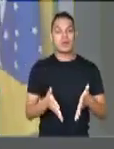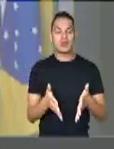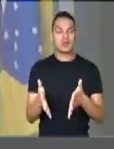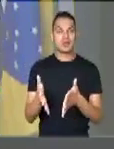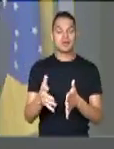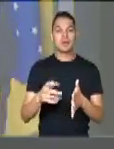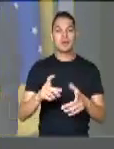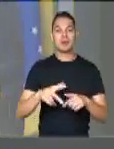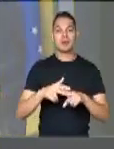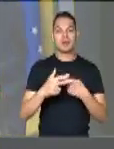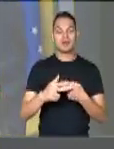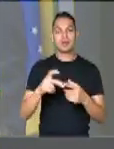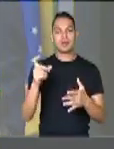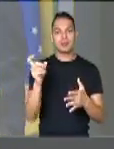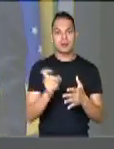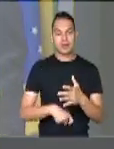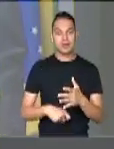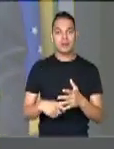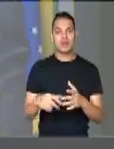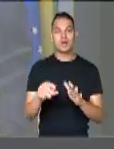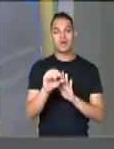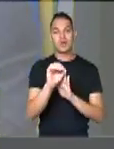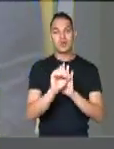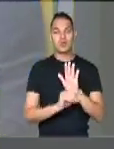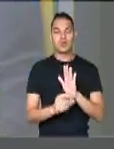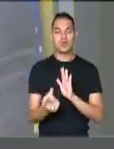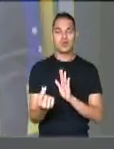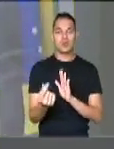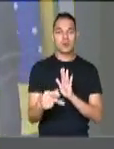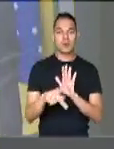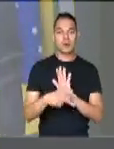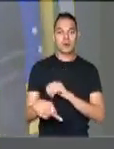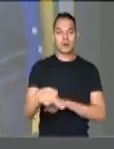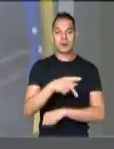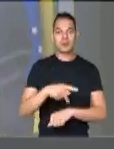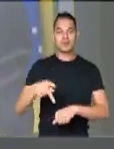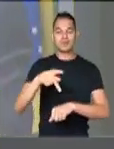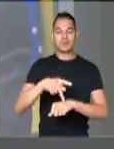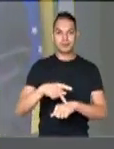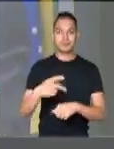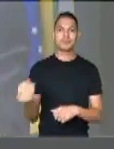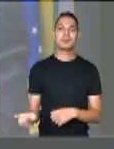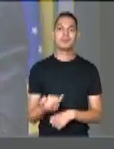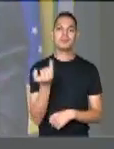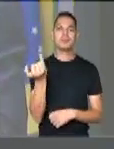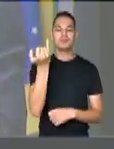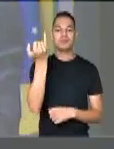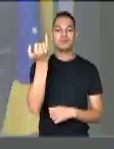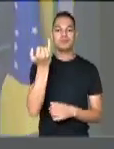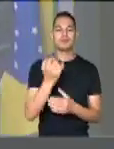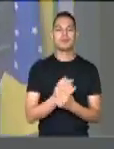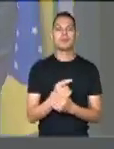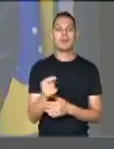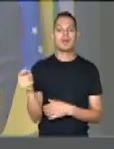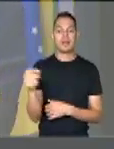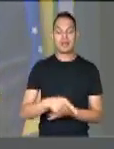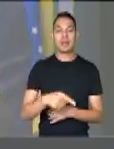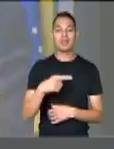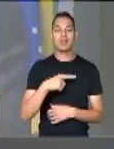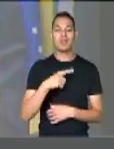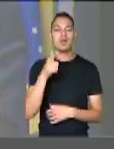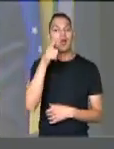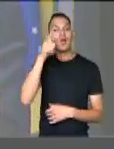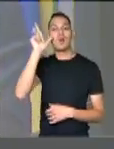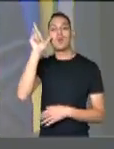da reforma tributária e do orçamento desse país, foi muito importante que aqui também estivesse, ontem